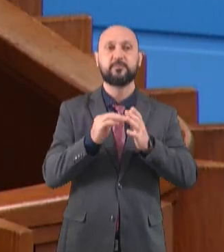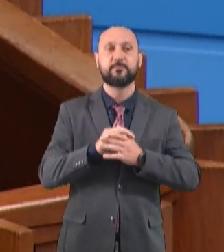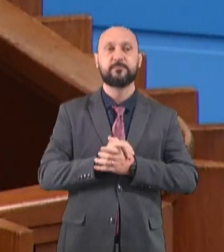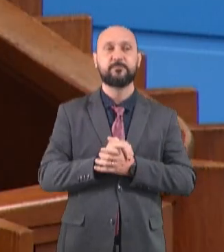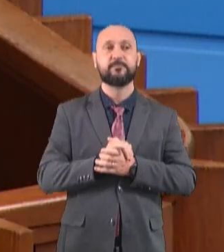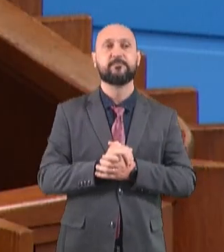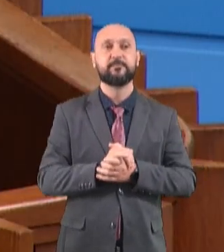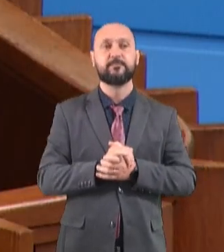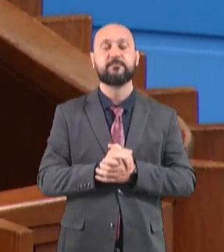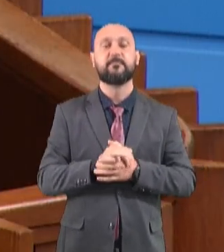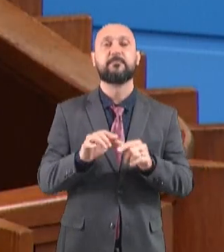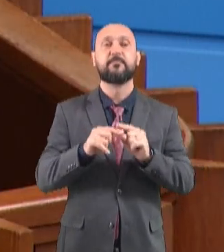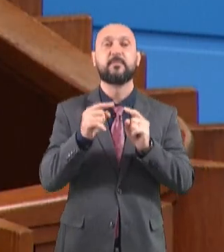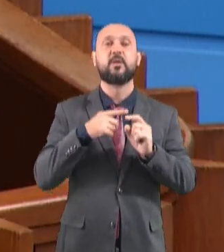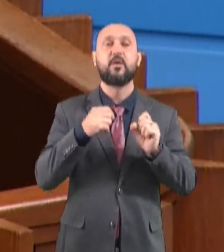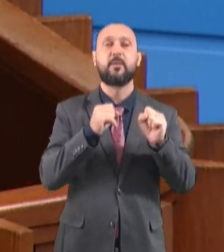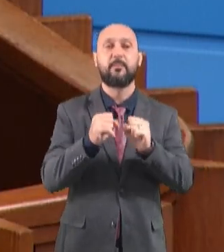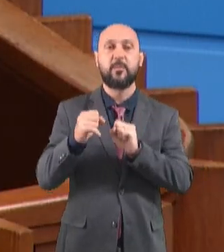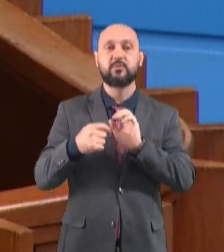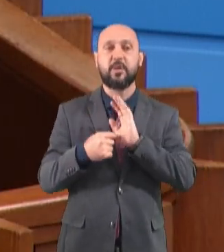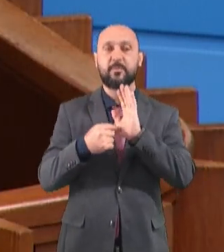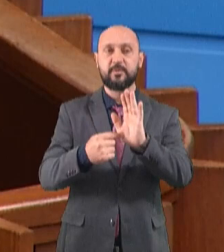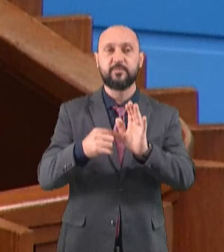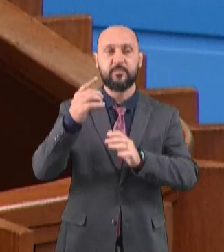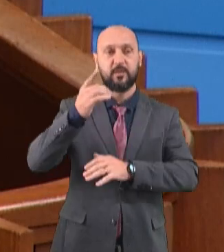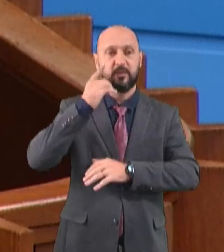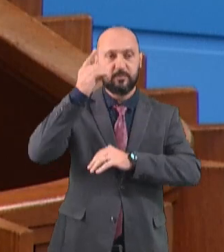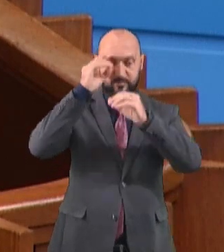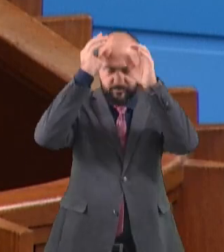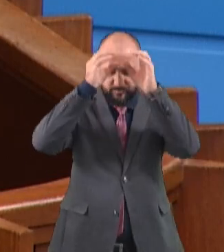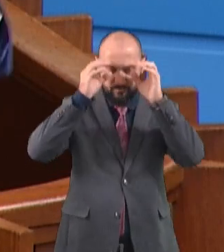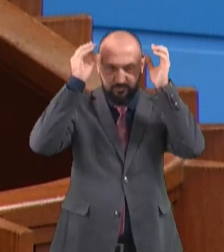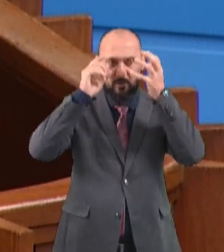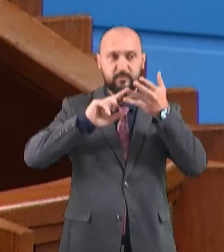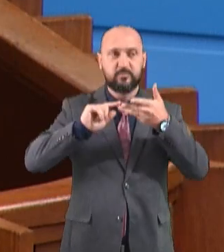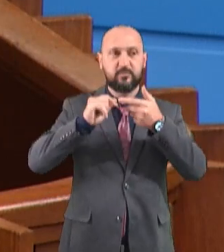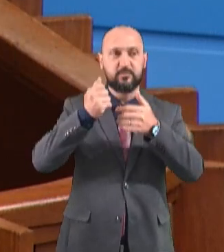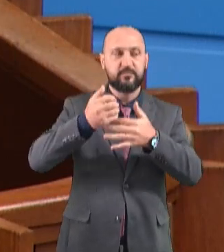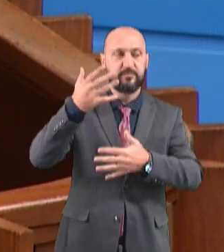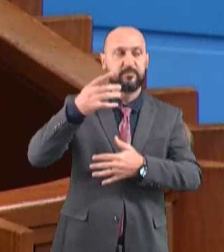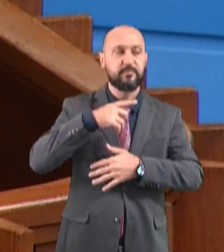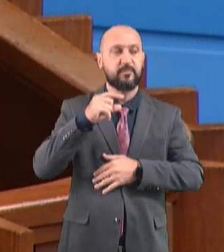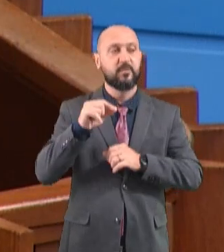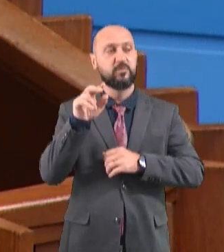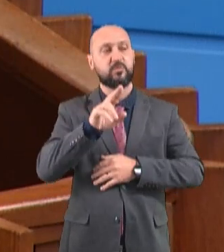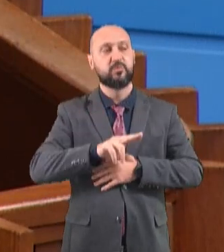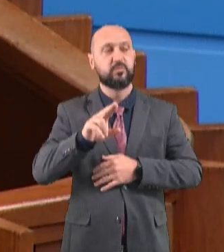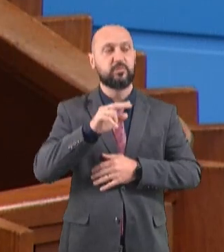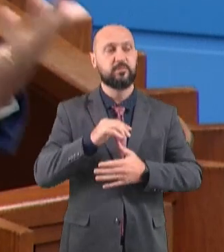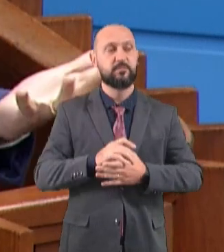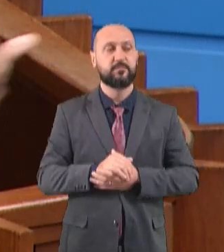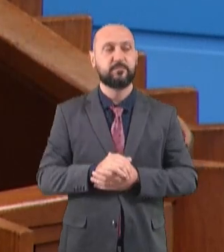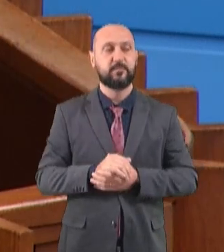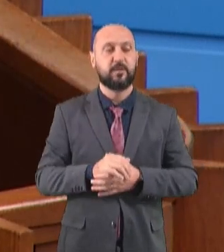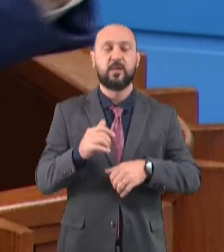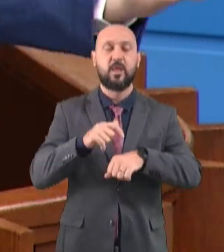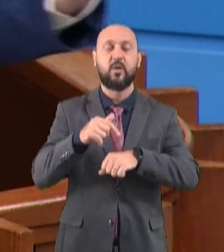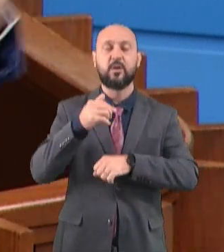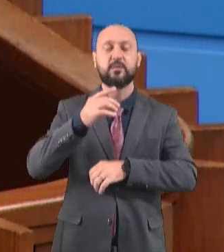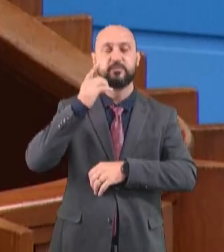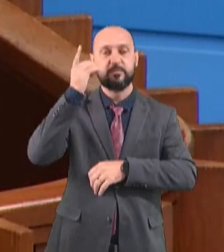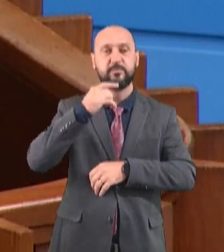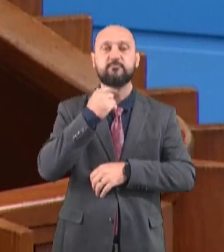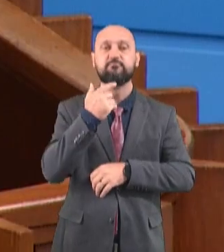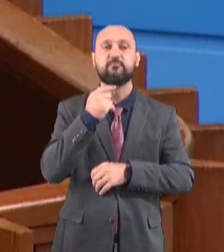sendo violados. Mas eu posso apresentar, deputado Caravina, vários dispositivos que estão sendo violados quando esse deputado